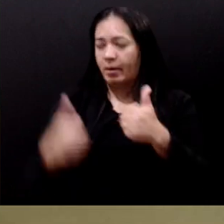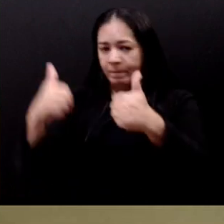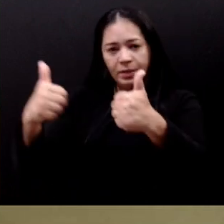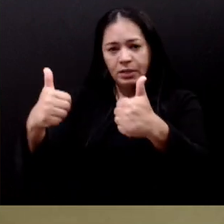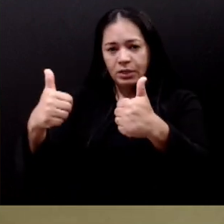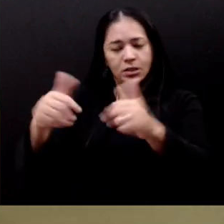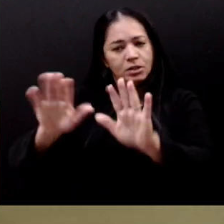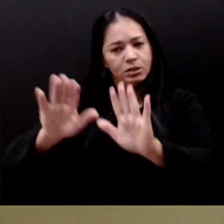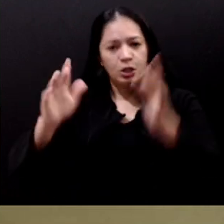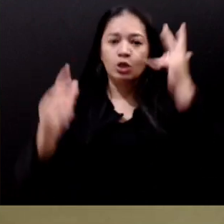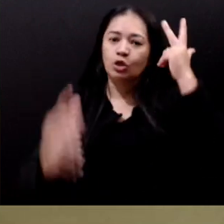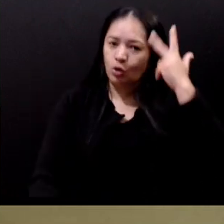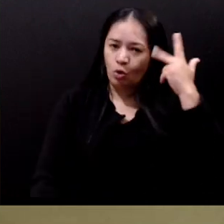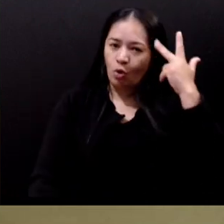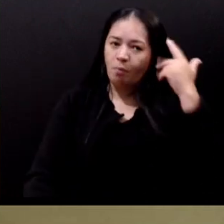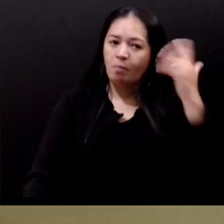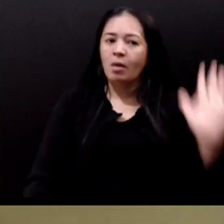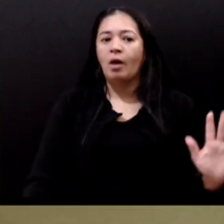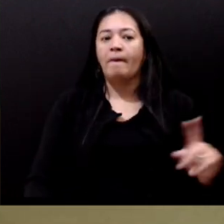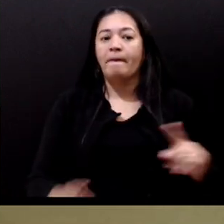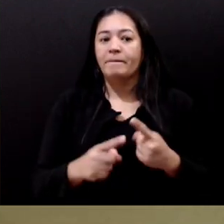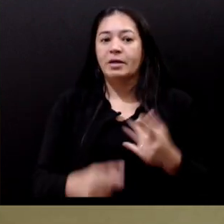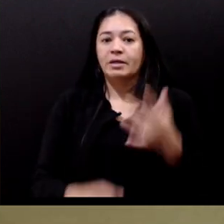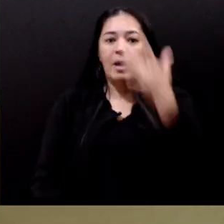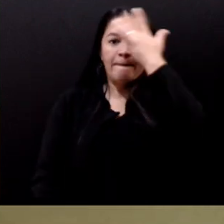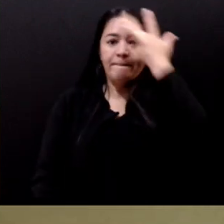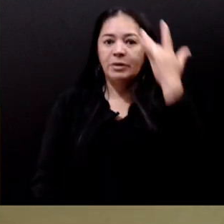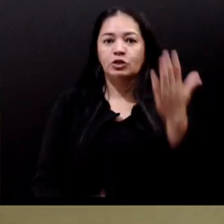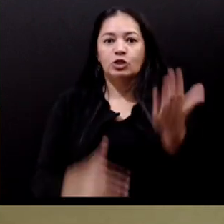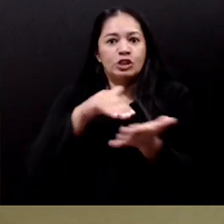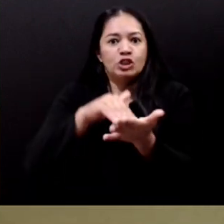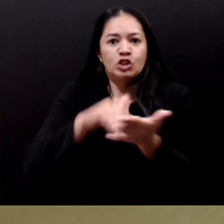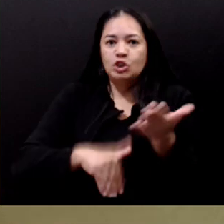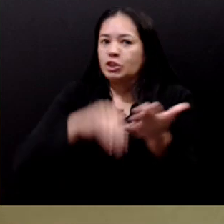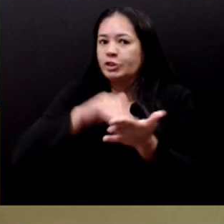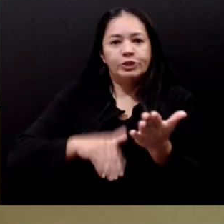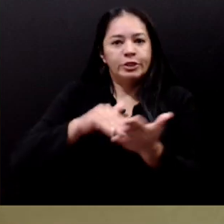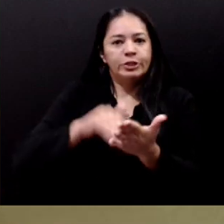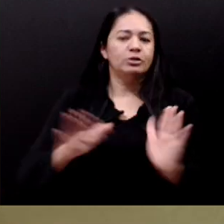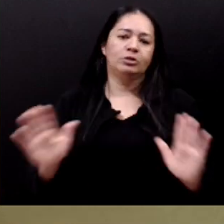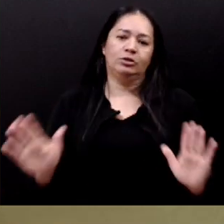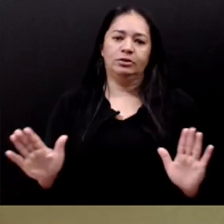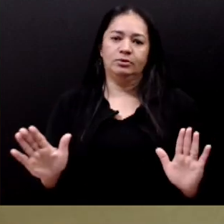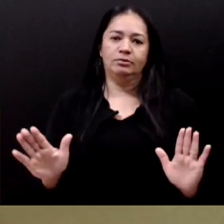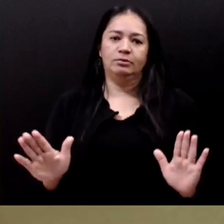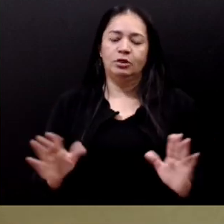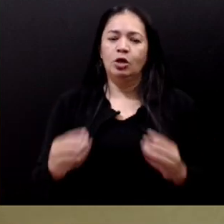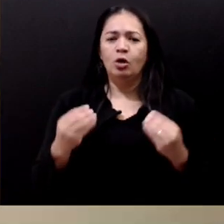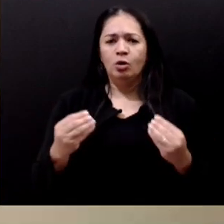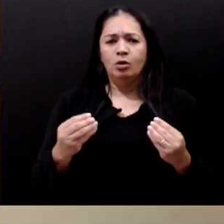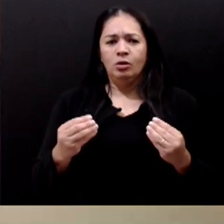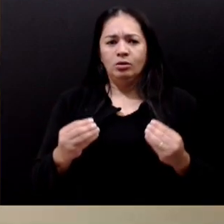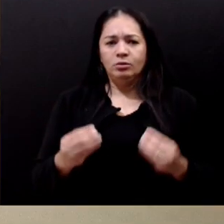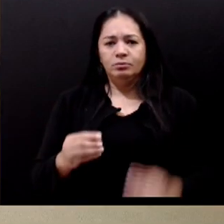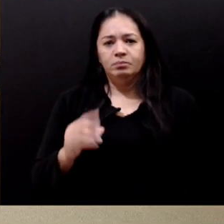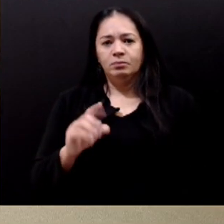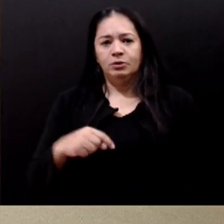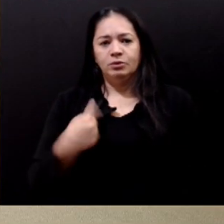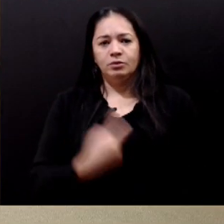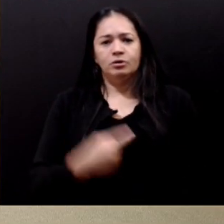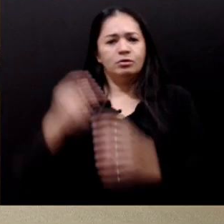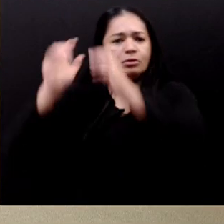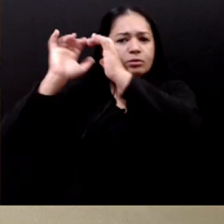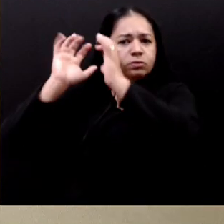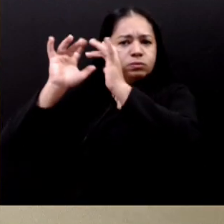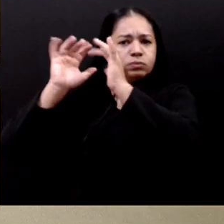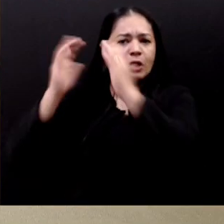O negócio é quando a pessoa ela se priva Sim, mesmo, né. O sim. que que acontece? O que que funciona? Como que é o nosso cérebro nesse momento que a gente,